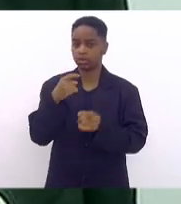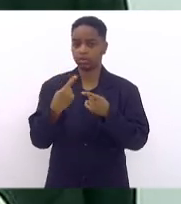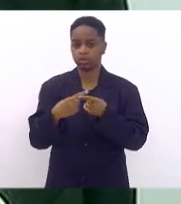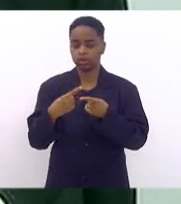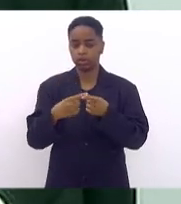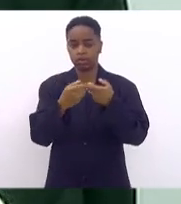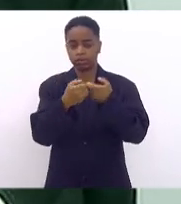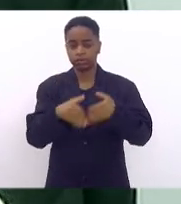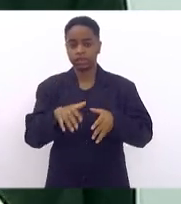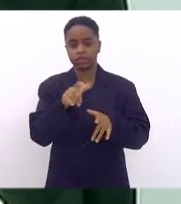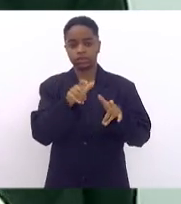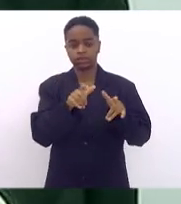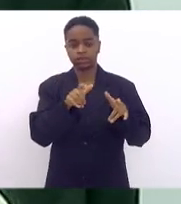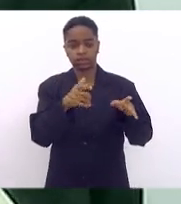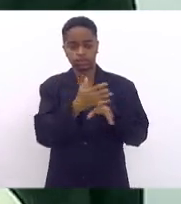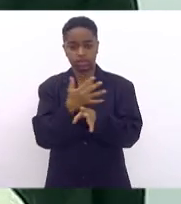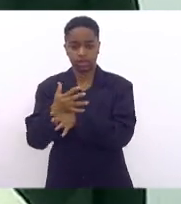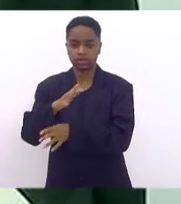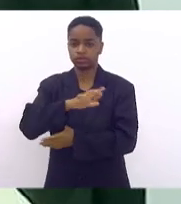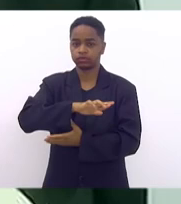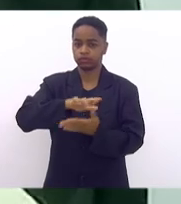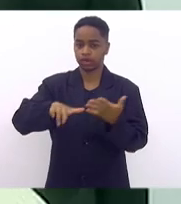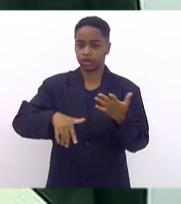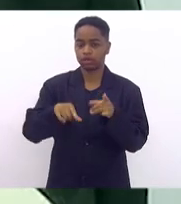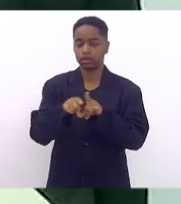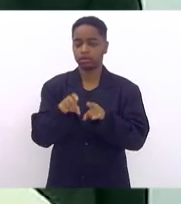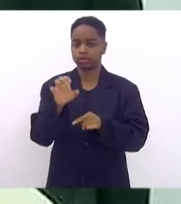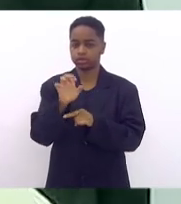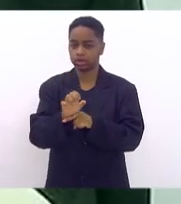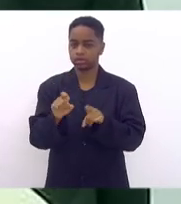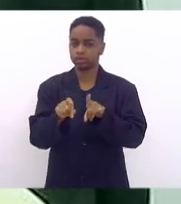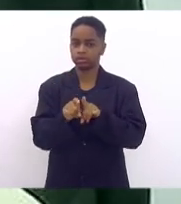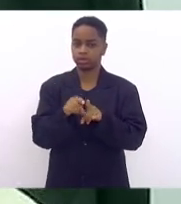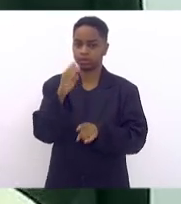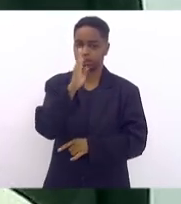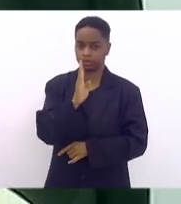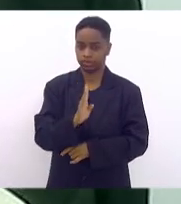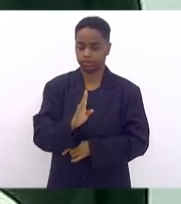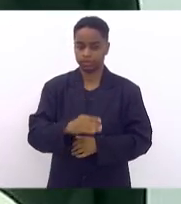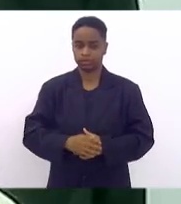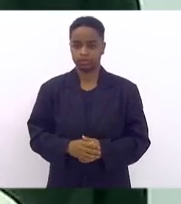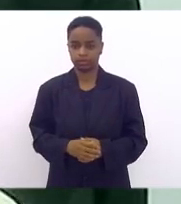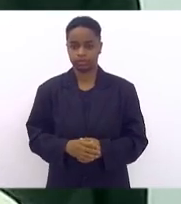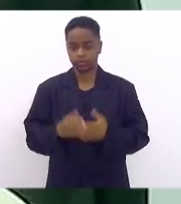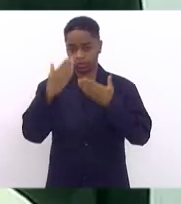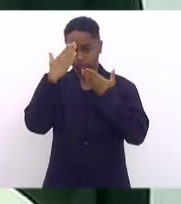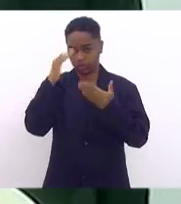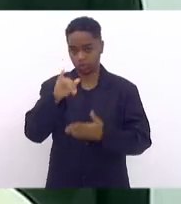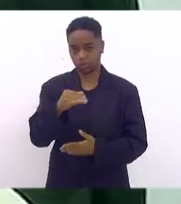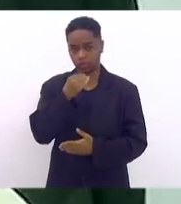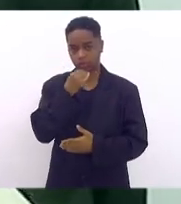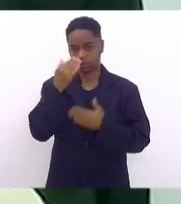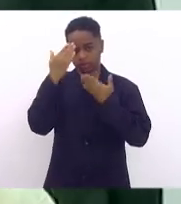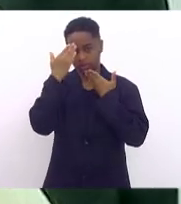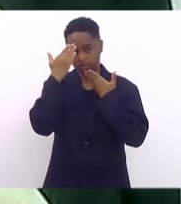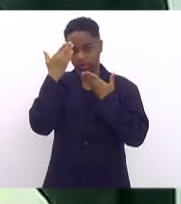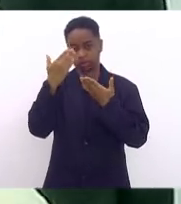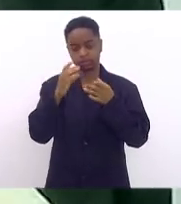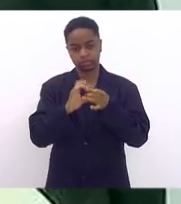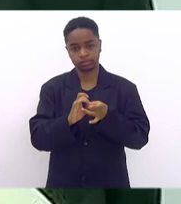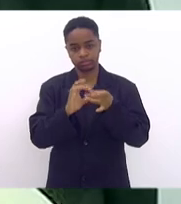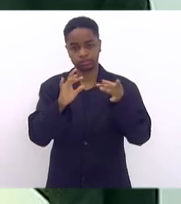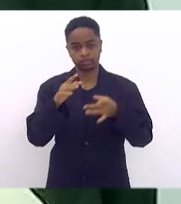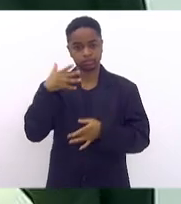cidades, os nossos 92 municípios, nosso estado, nosso próprio país. Obrigado aí pela oportunidade e agradeço a atenção da